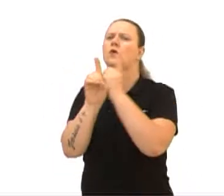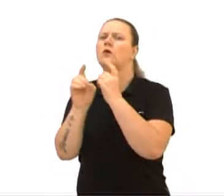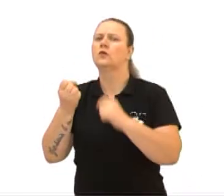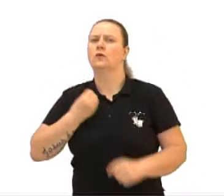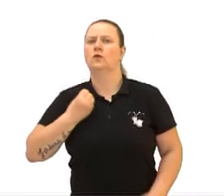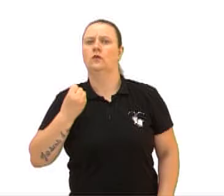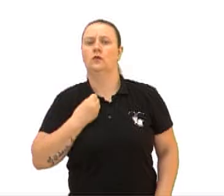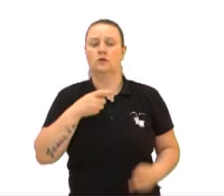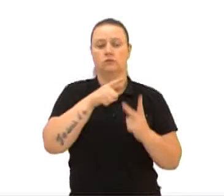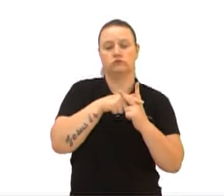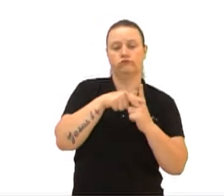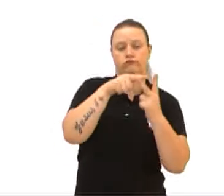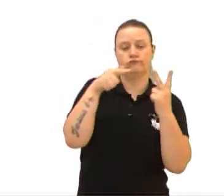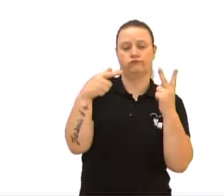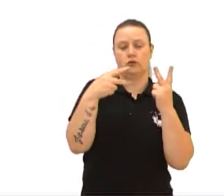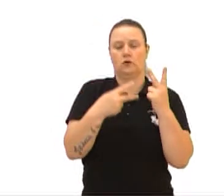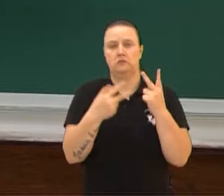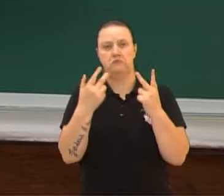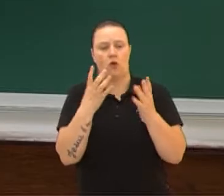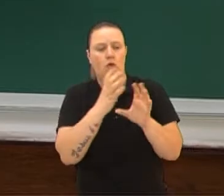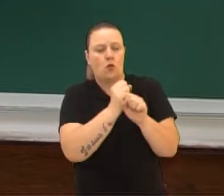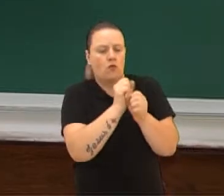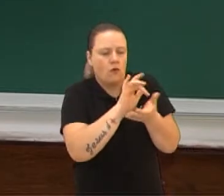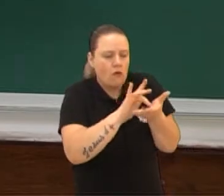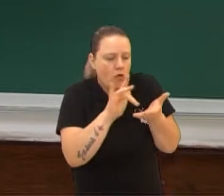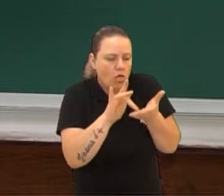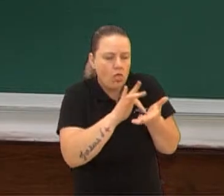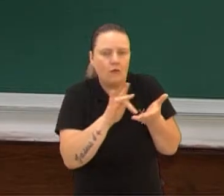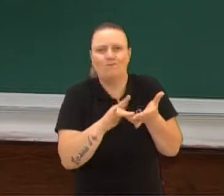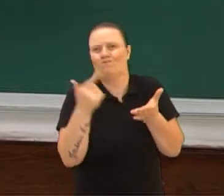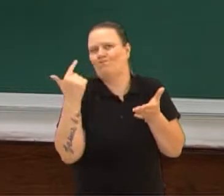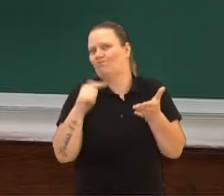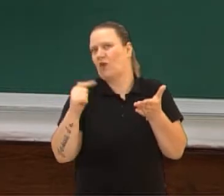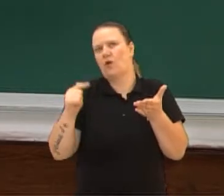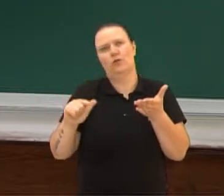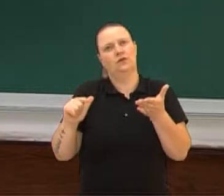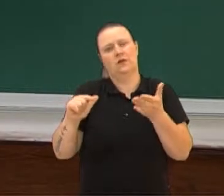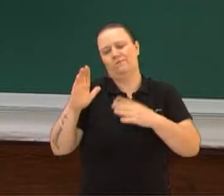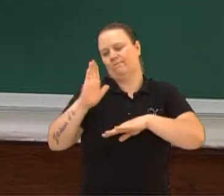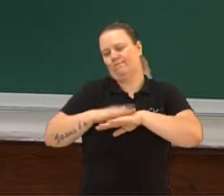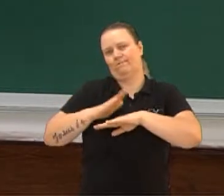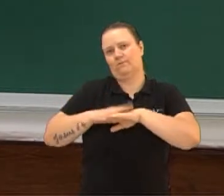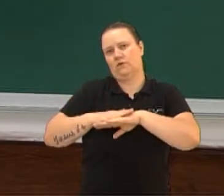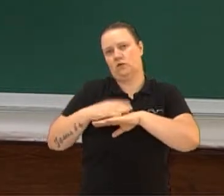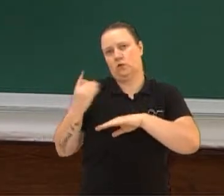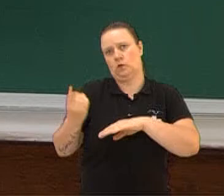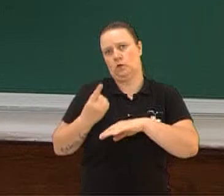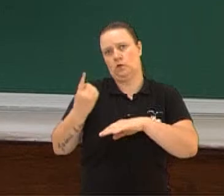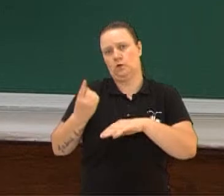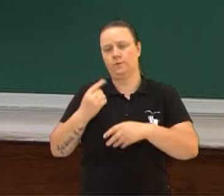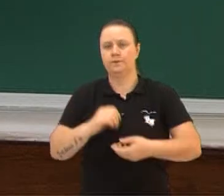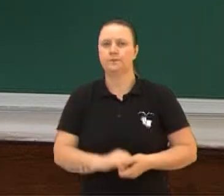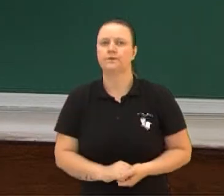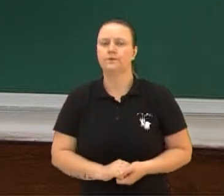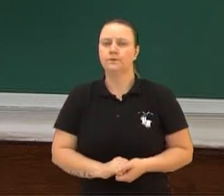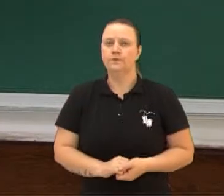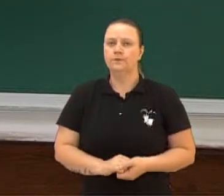de 2? Eu não tenho calculadora, eu vou aprender a fazer manualmente. Então, observe aqui, eu sempre